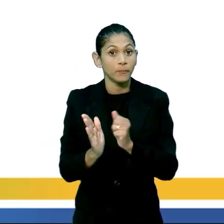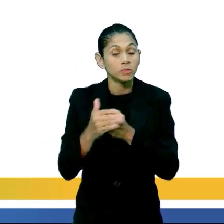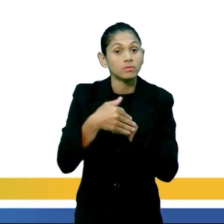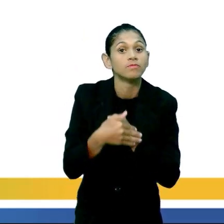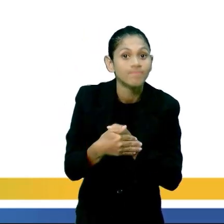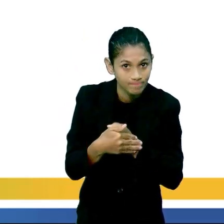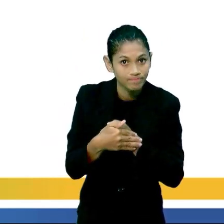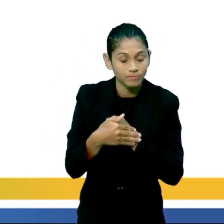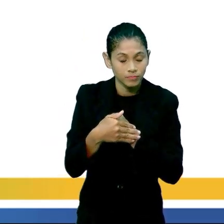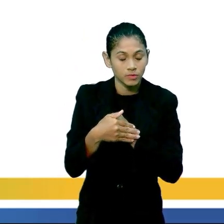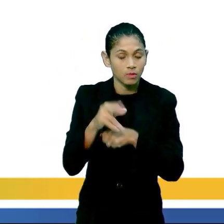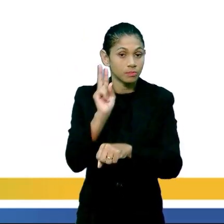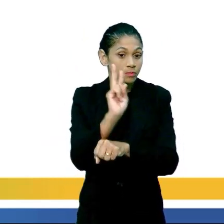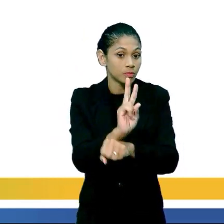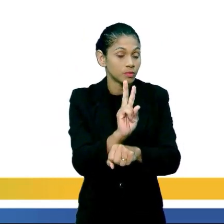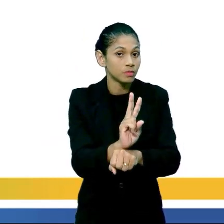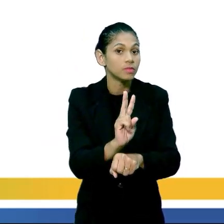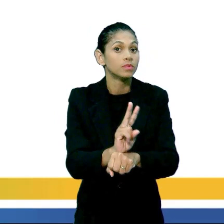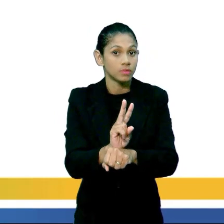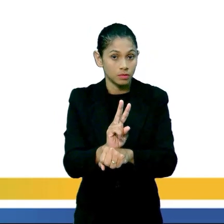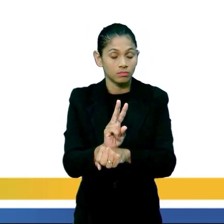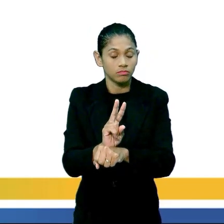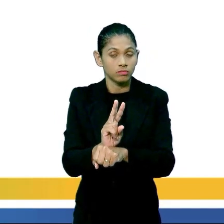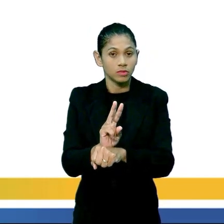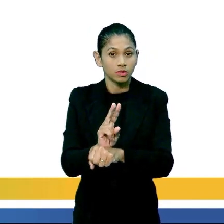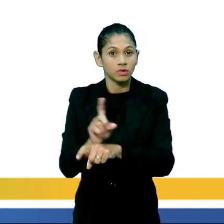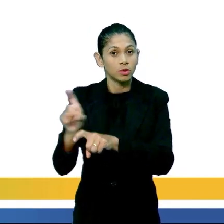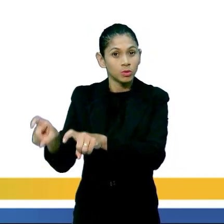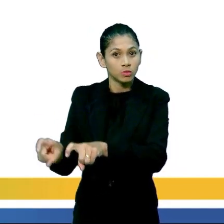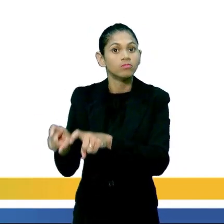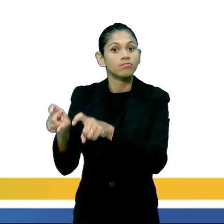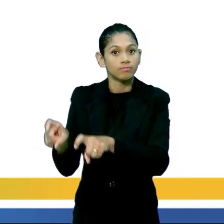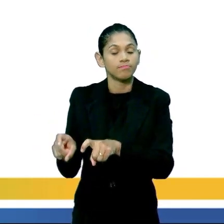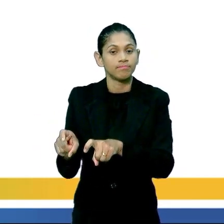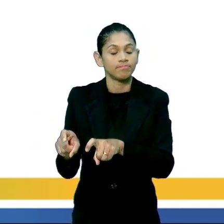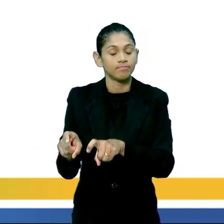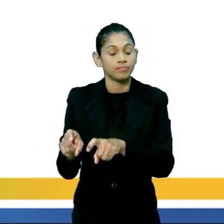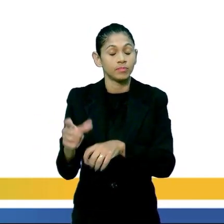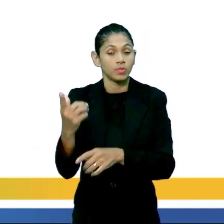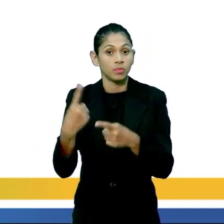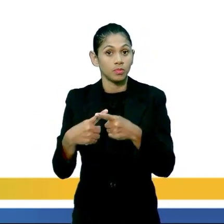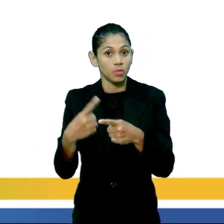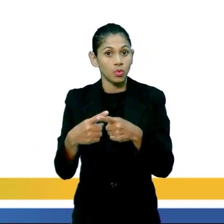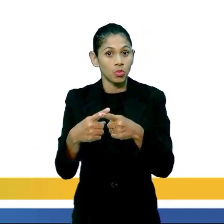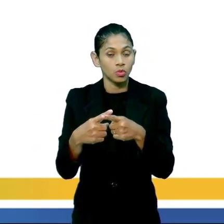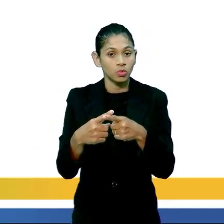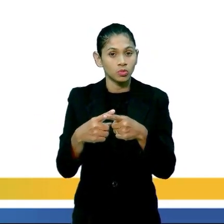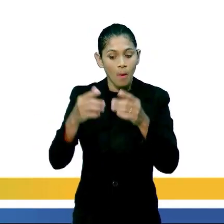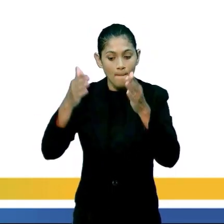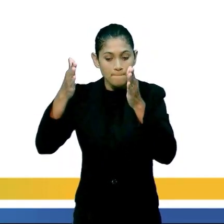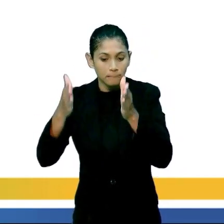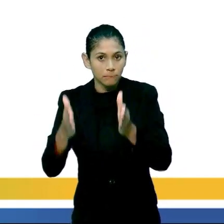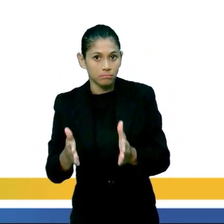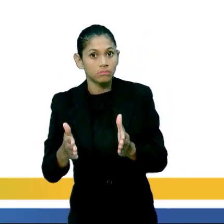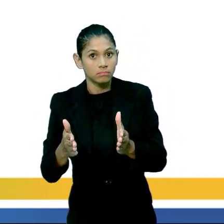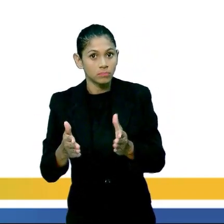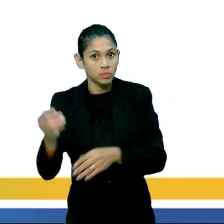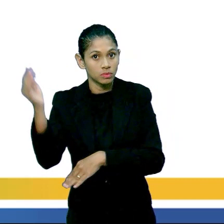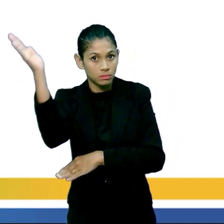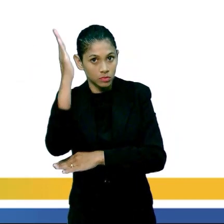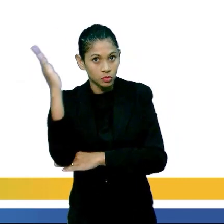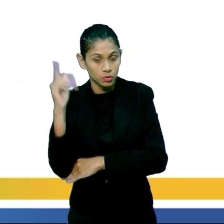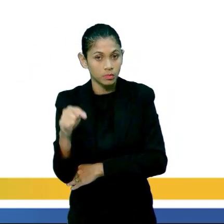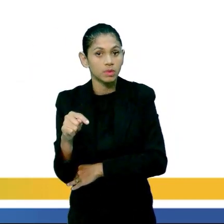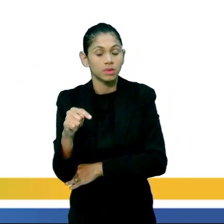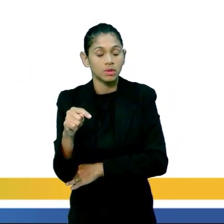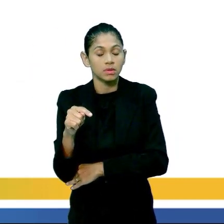se esqueça que o Brasil era território, parte do Brasil, né? Era território português e que alguns países não fizeram parte dessa partilha,